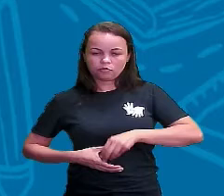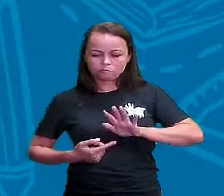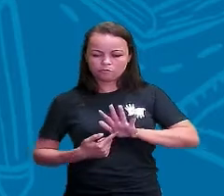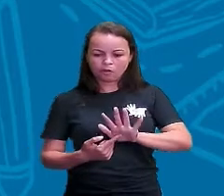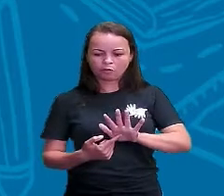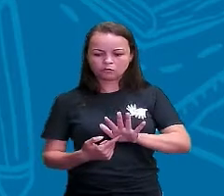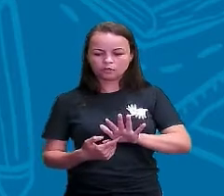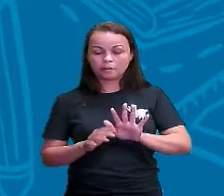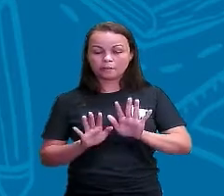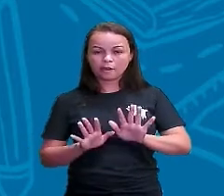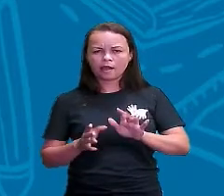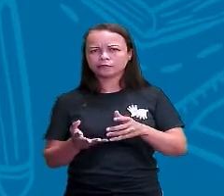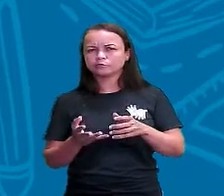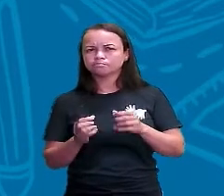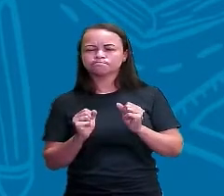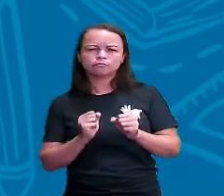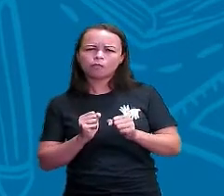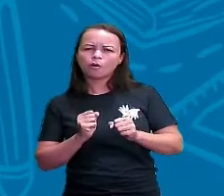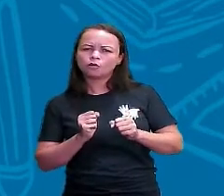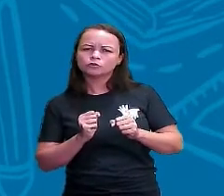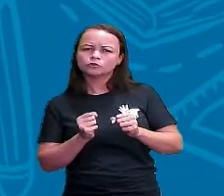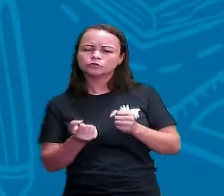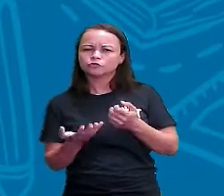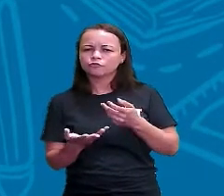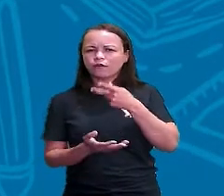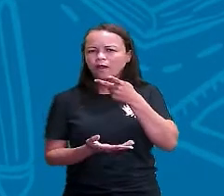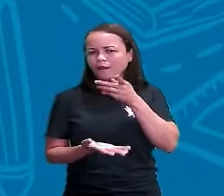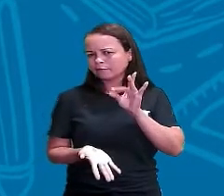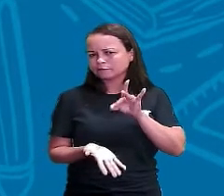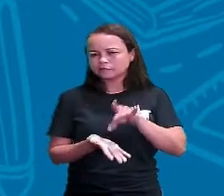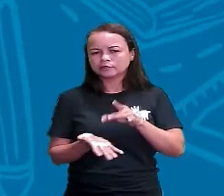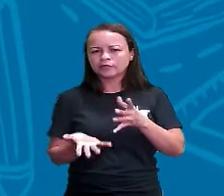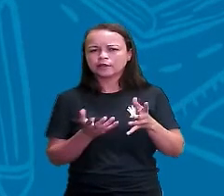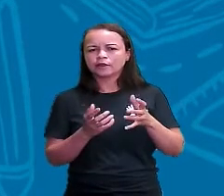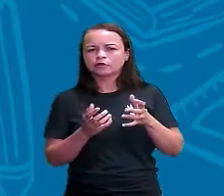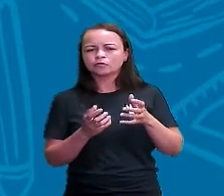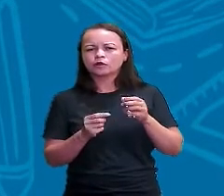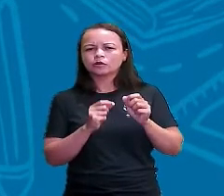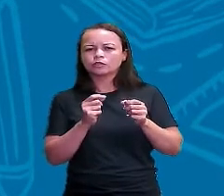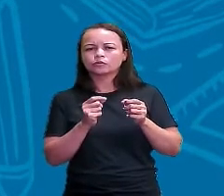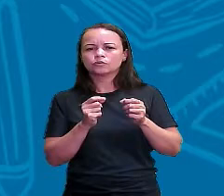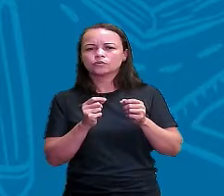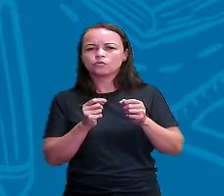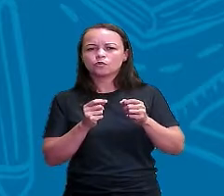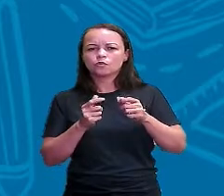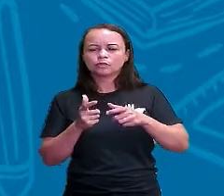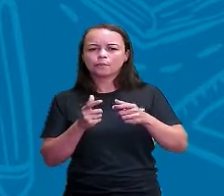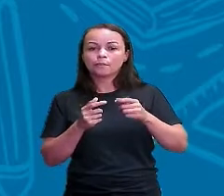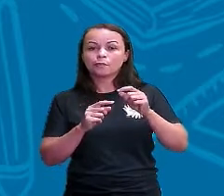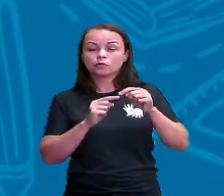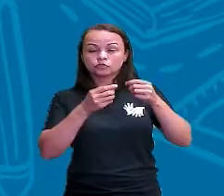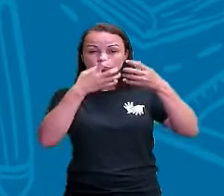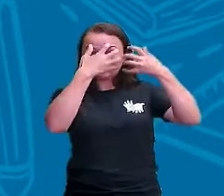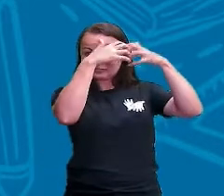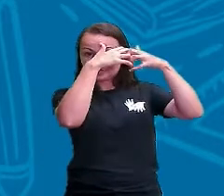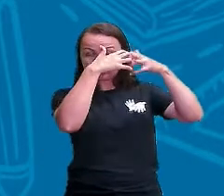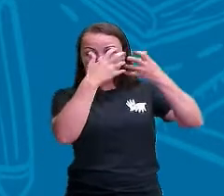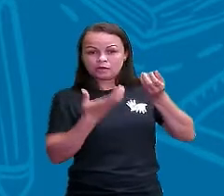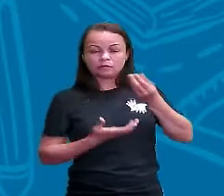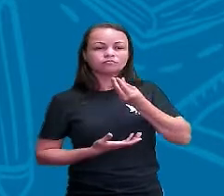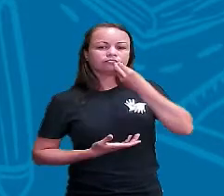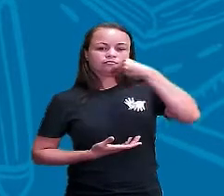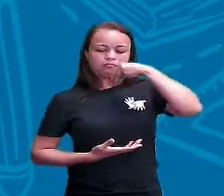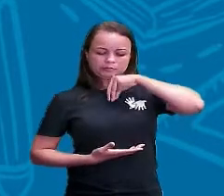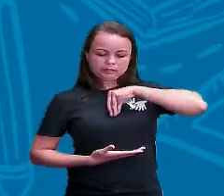que um dos maiores... Olha, depois do cérebro, qual é a área que tem mais neurônio? É justamente no intestino. Então, por isso que